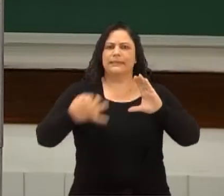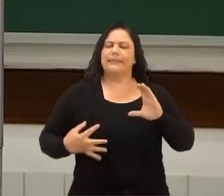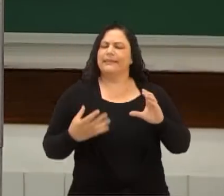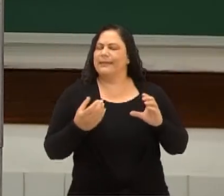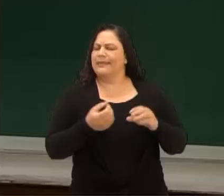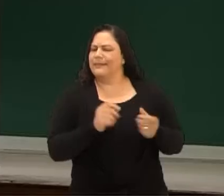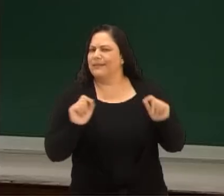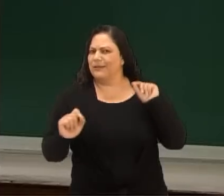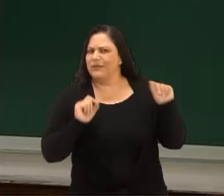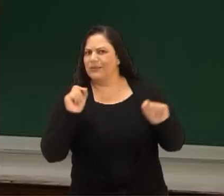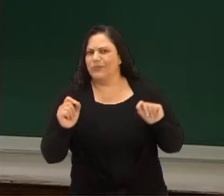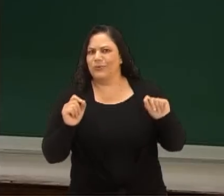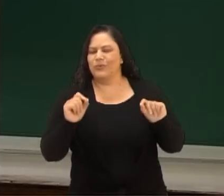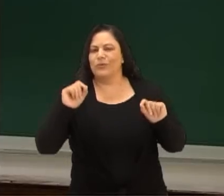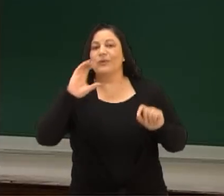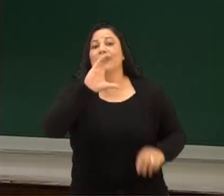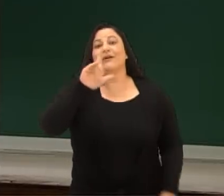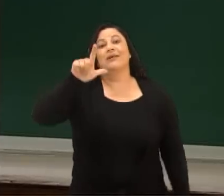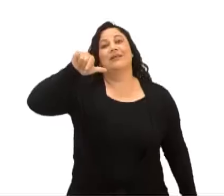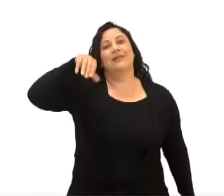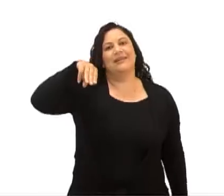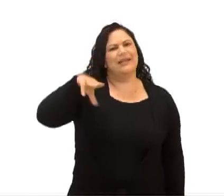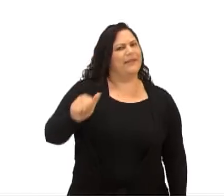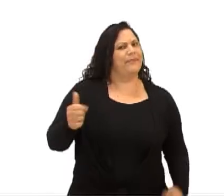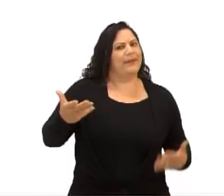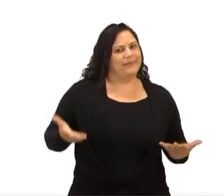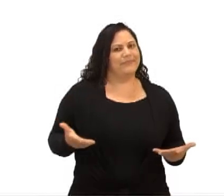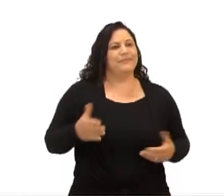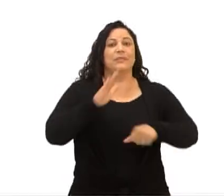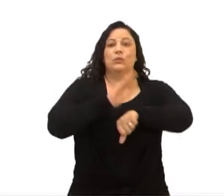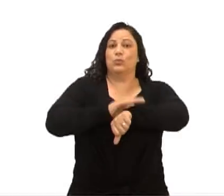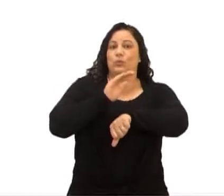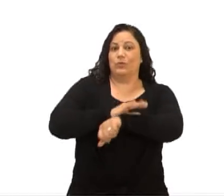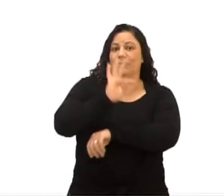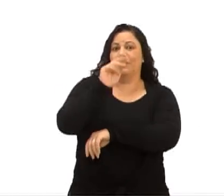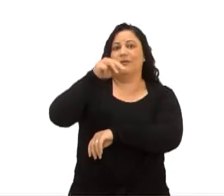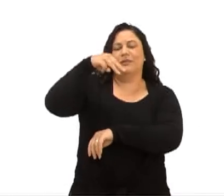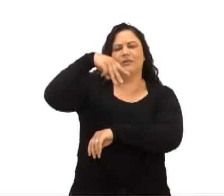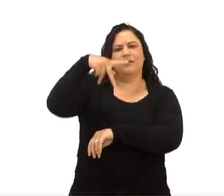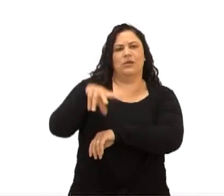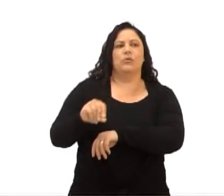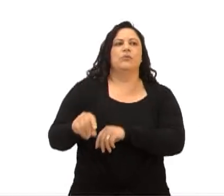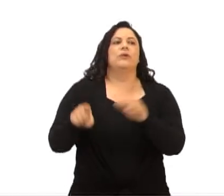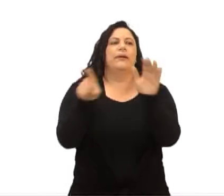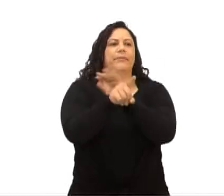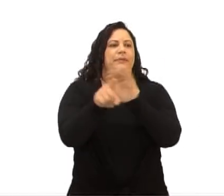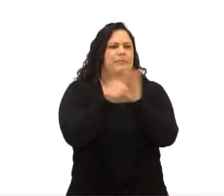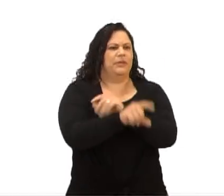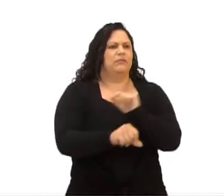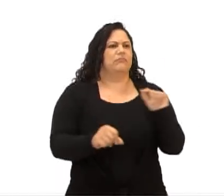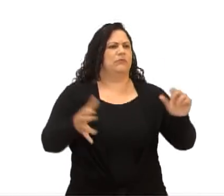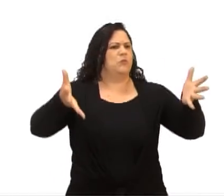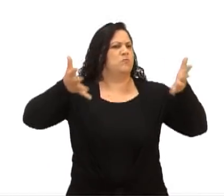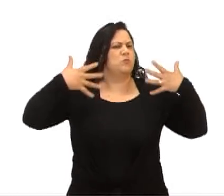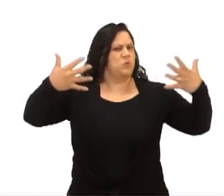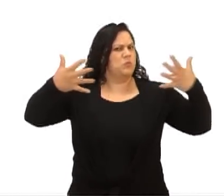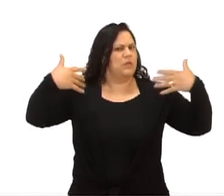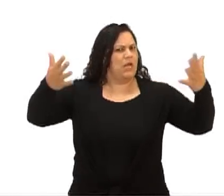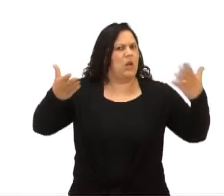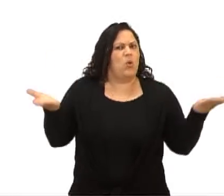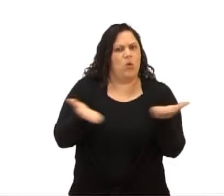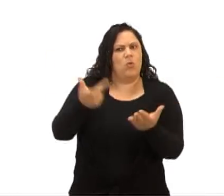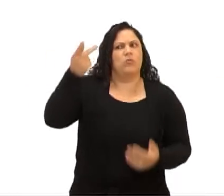Então, vamos lá. A primeira. Fará muito calor hoje em São Paulo. Fará muito calor está se referindo ao